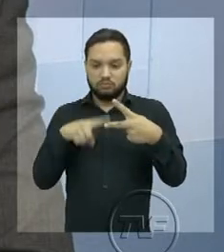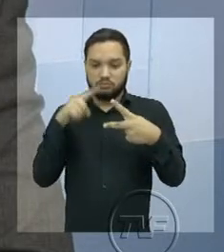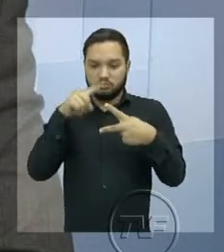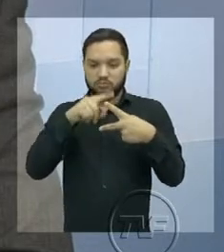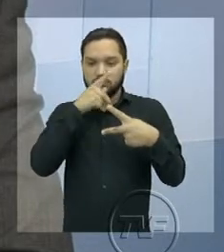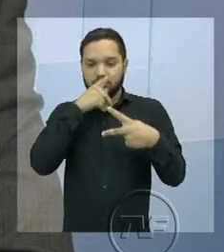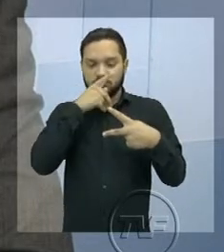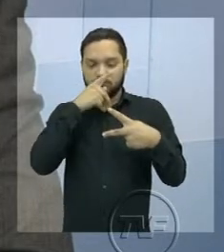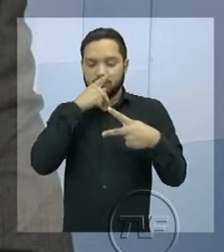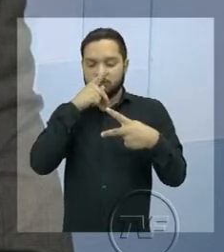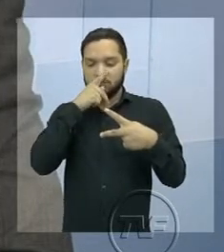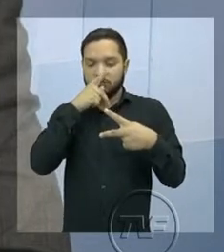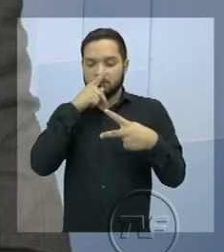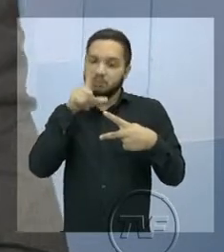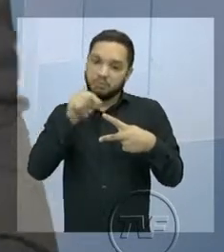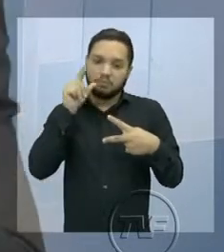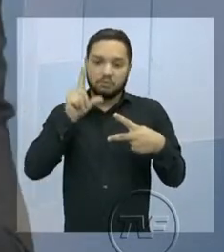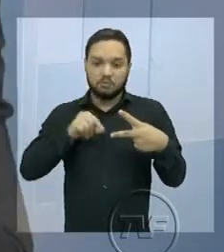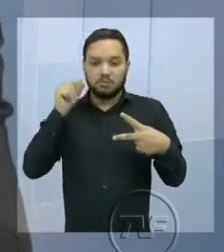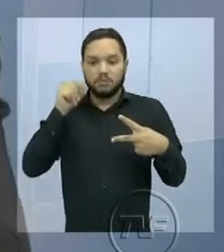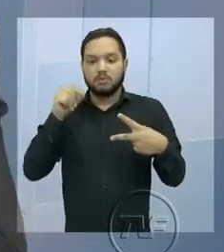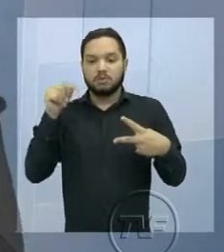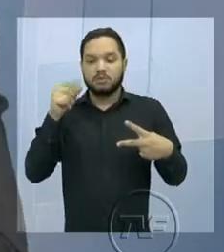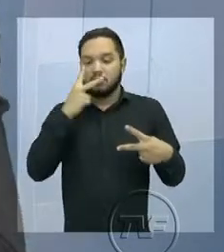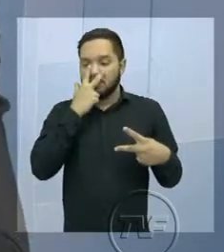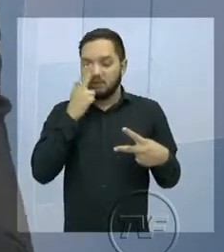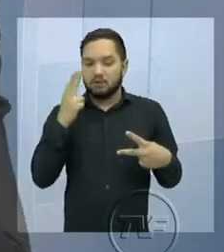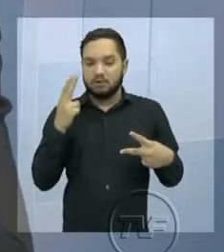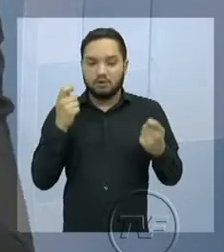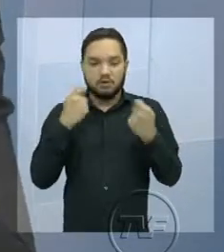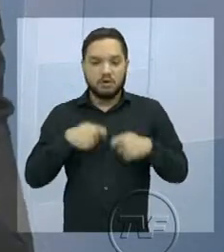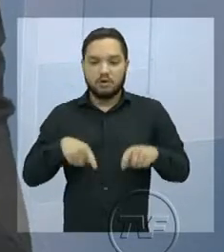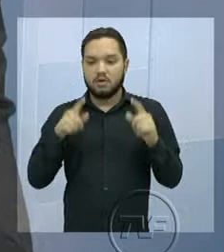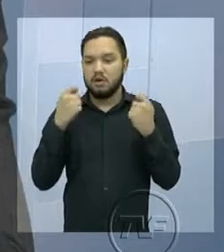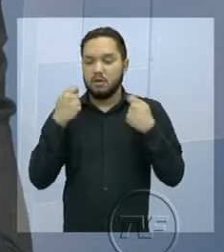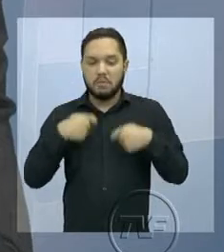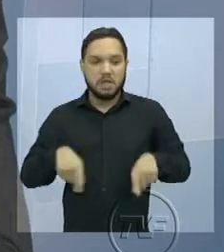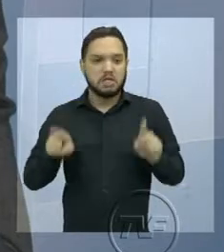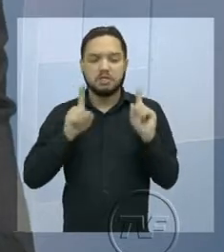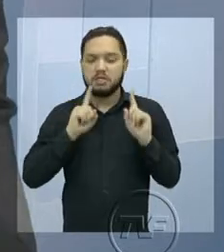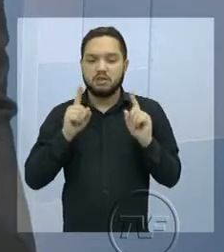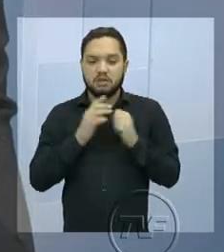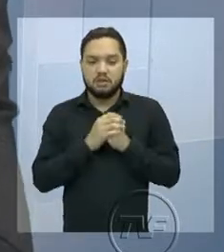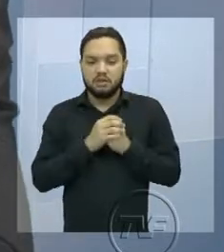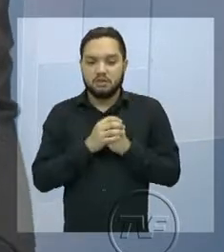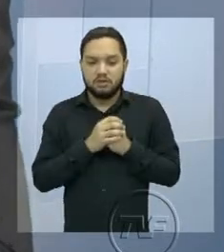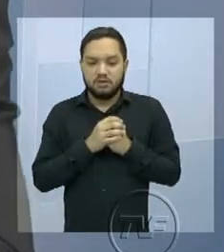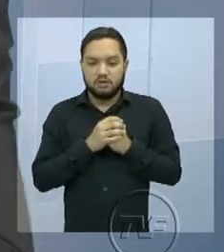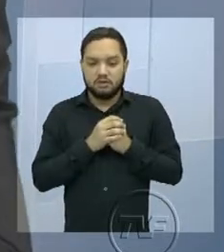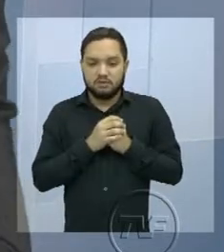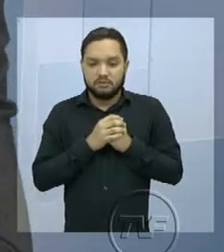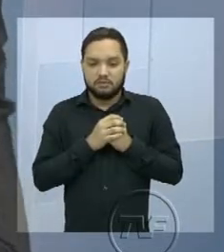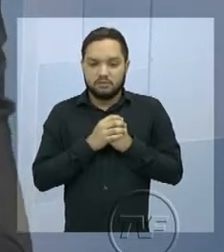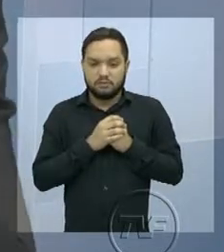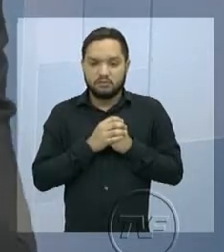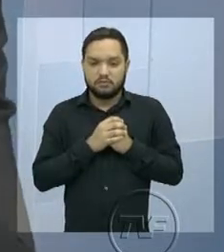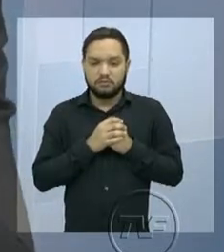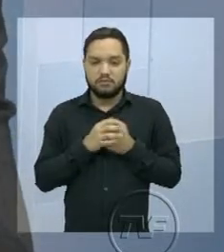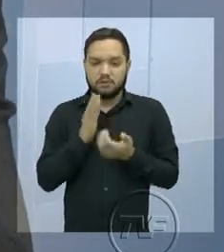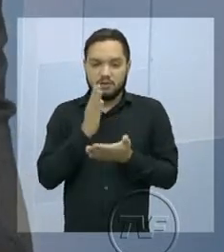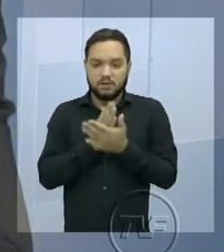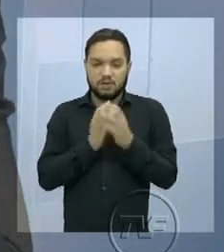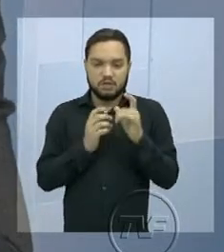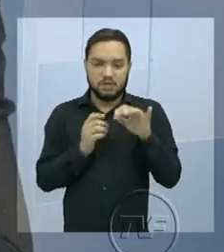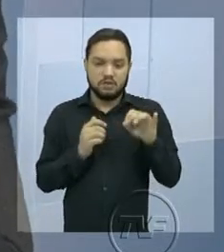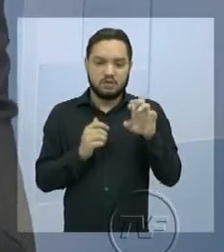agremiações, na qual ele ficaria livre de estar disputando o tempo todo um espaço na centro-esquerda com